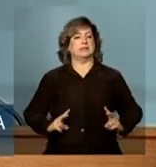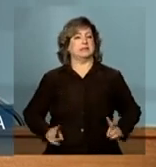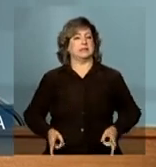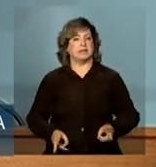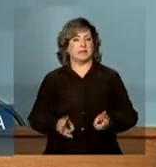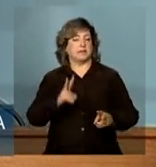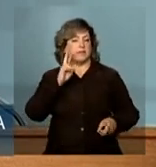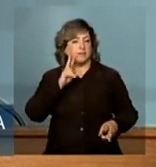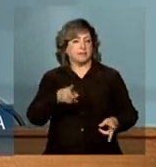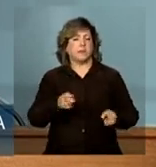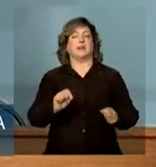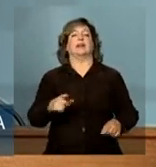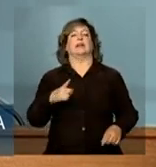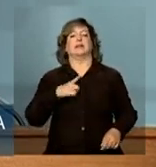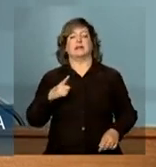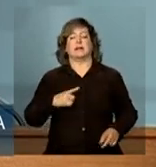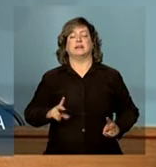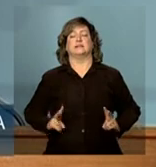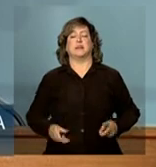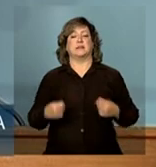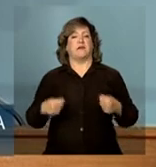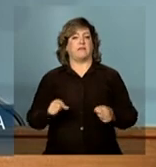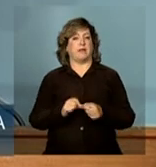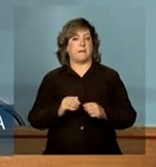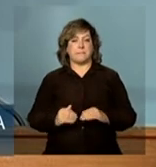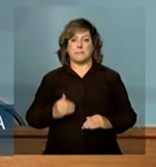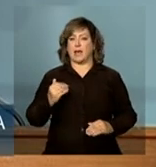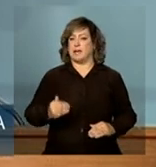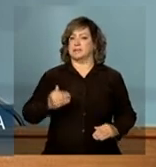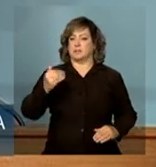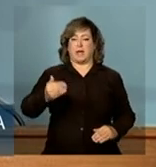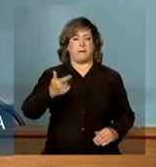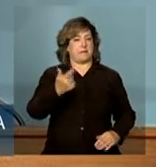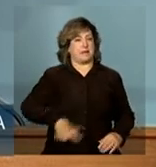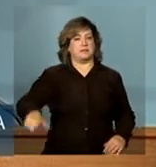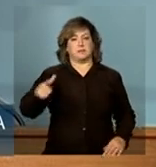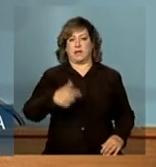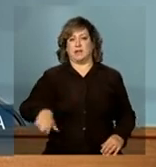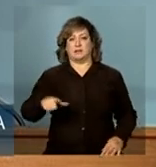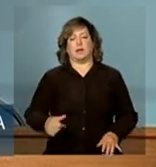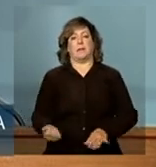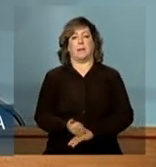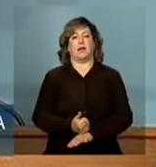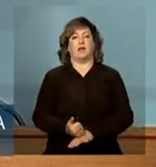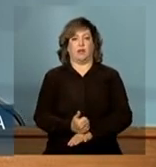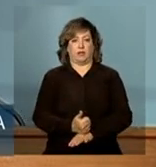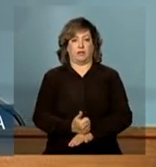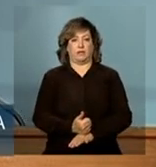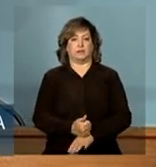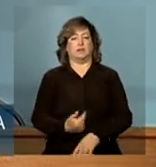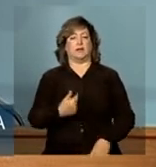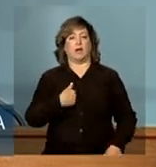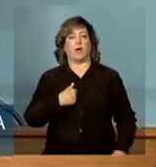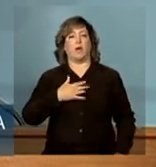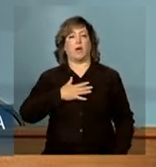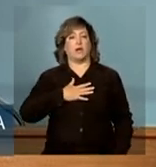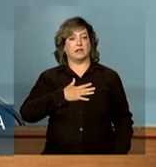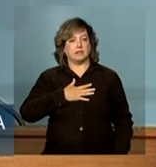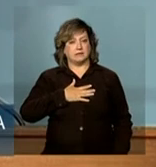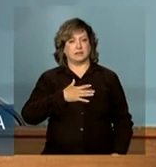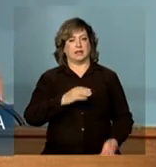percebe que tem sempre de fazer mais, tem sempre de fazer mais e melhor. Eu gostaria ainda